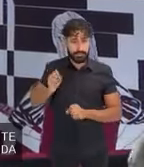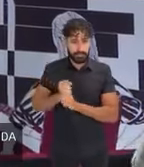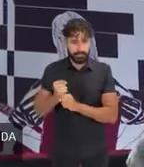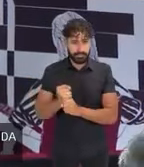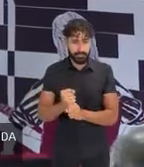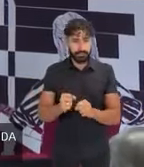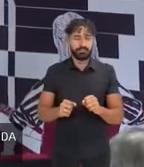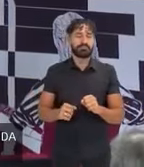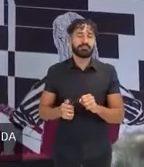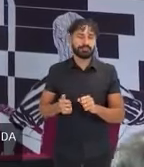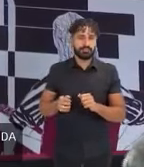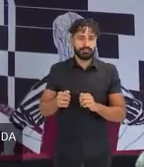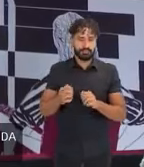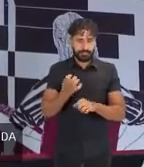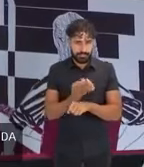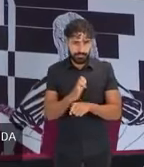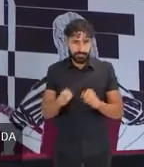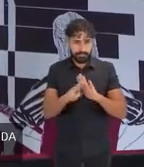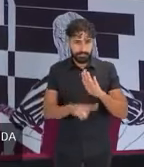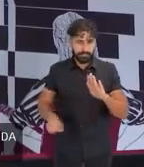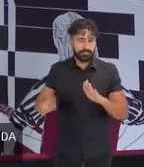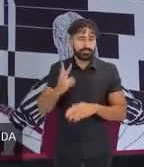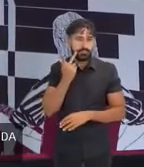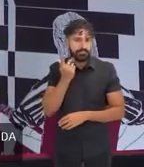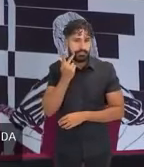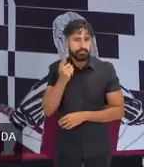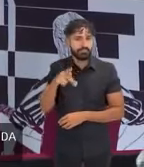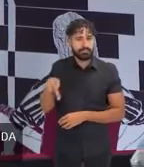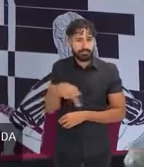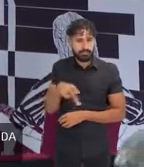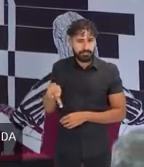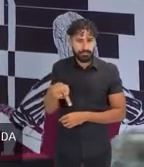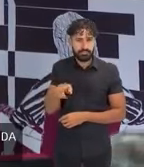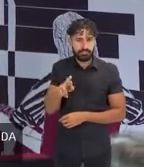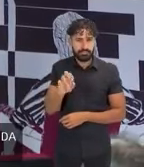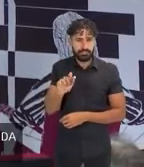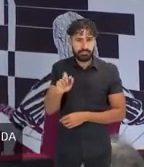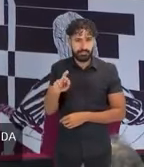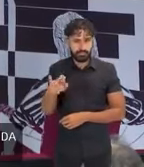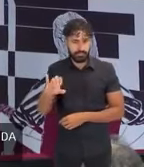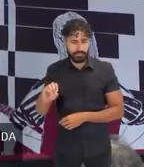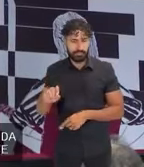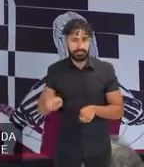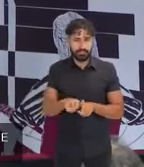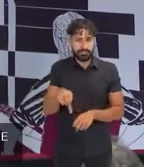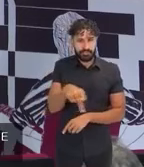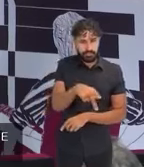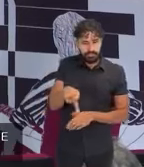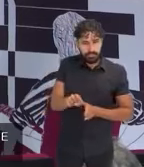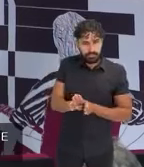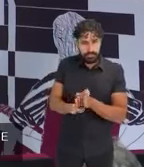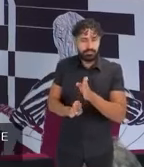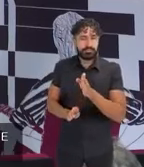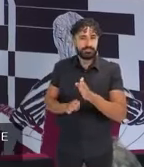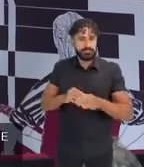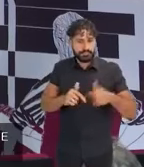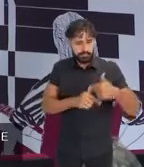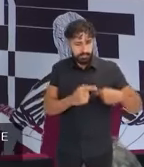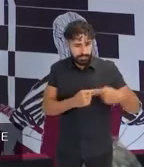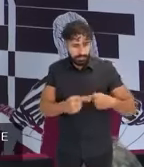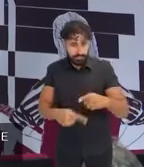Universidade Federal do Ceará, professor Rogério Mazi, e a docente e assessora de carreiras e egressos